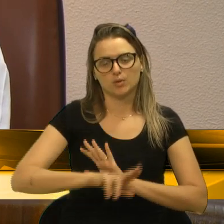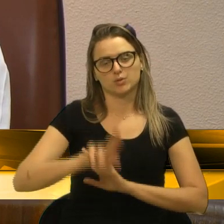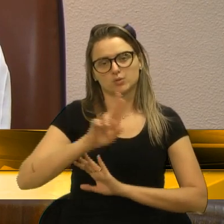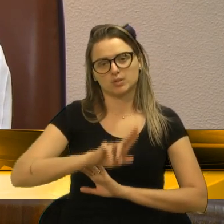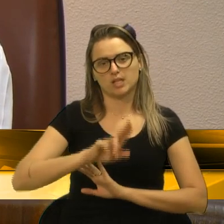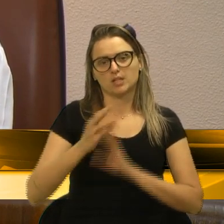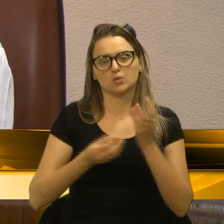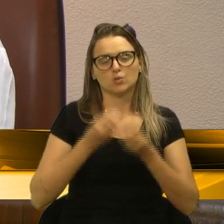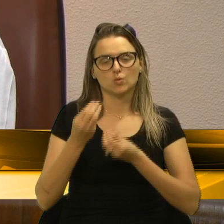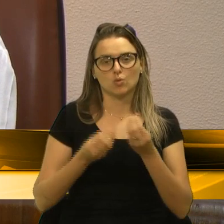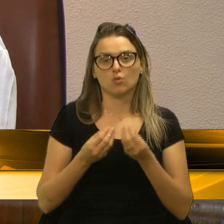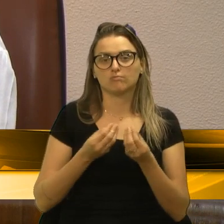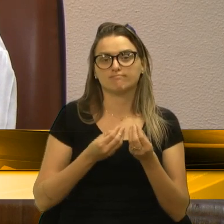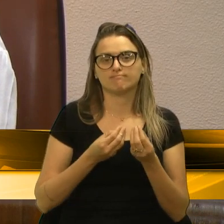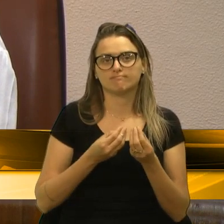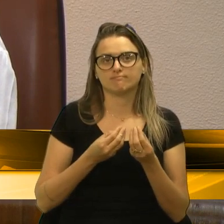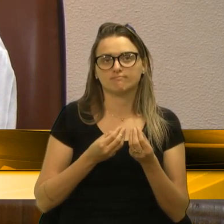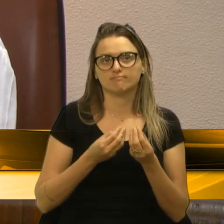com intenção